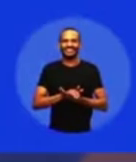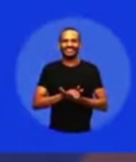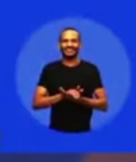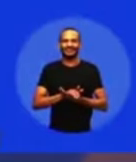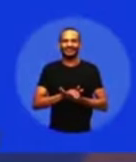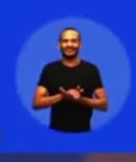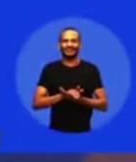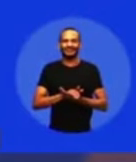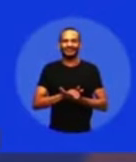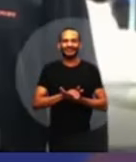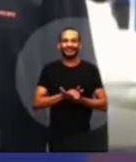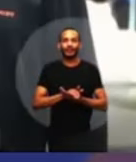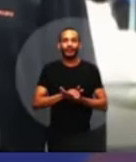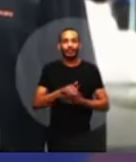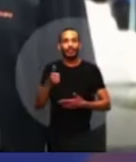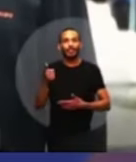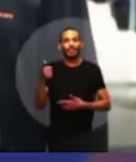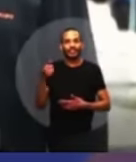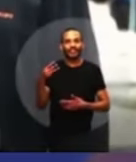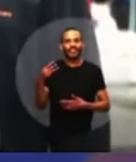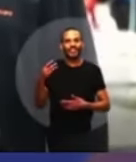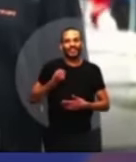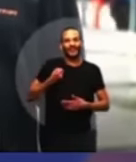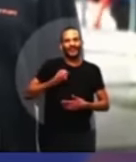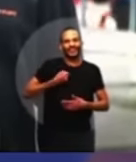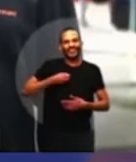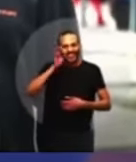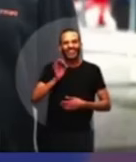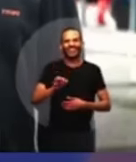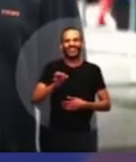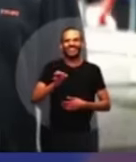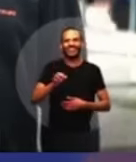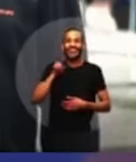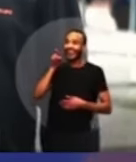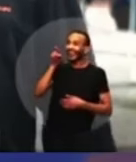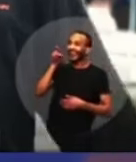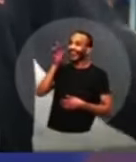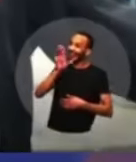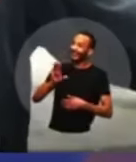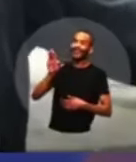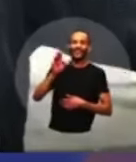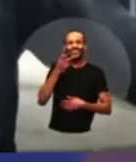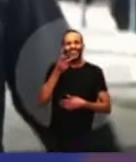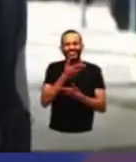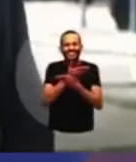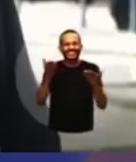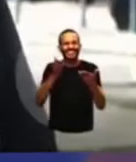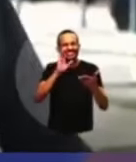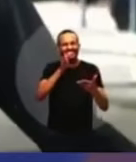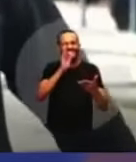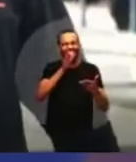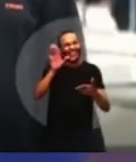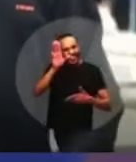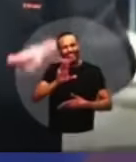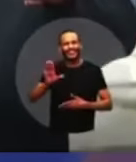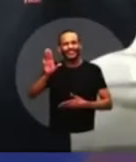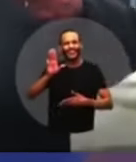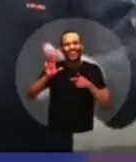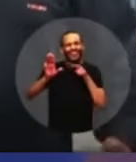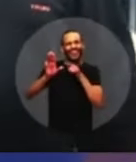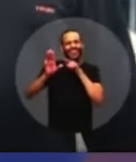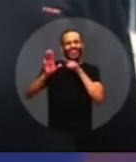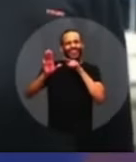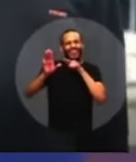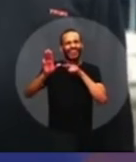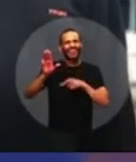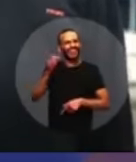Lula! É 13. Olha lá, olha lá. Lula! Lula! É Lula, pô, tô te falando. Viva Lula!